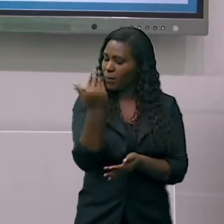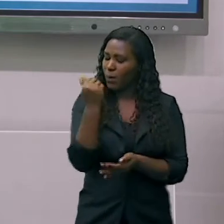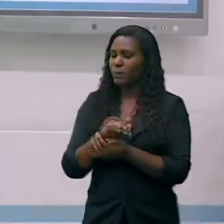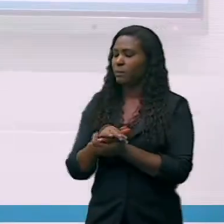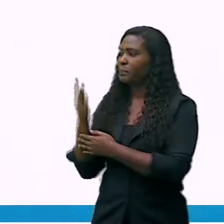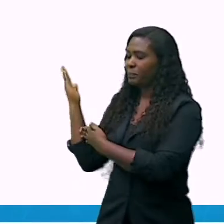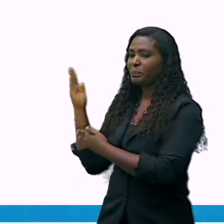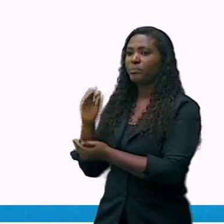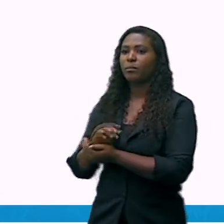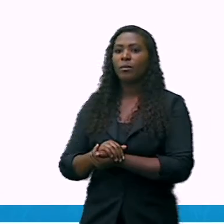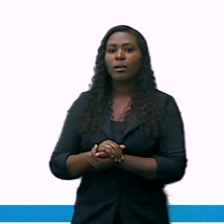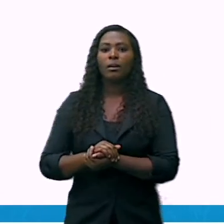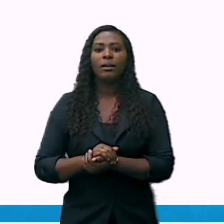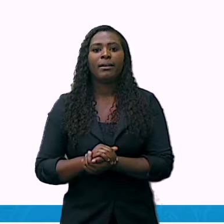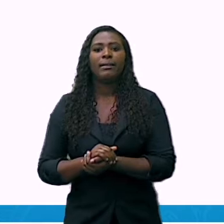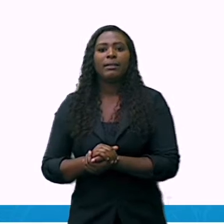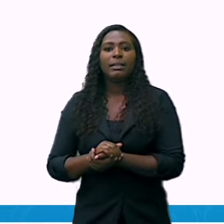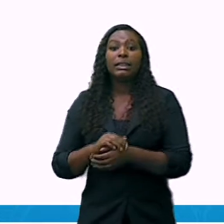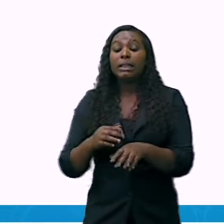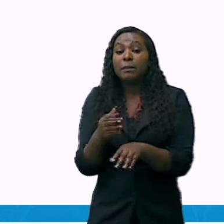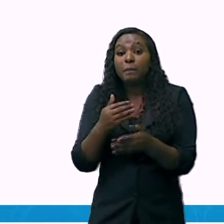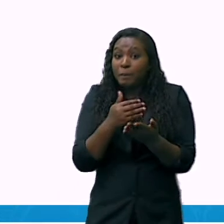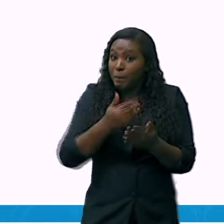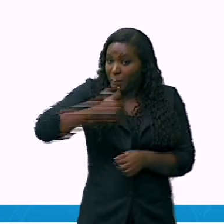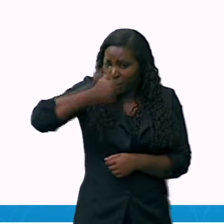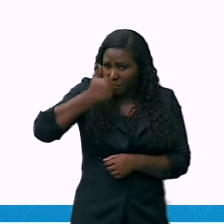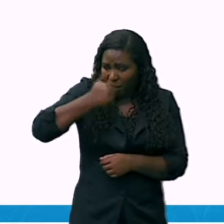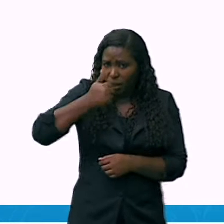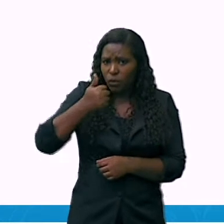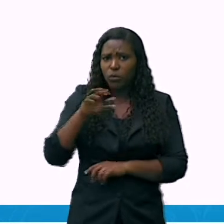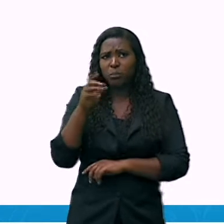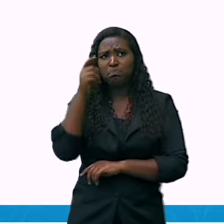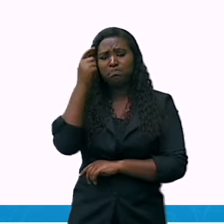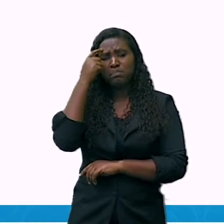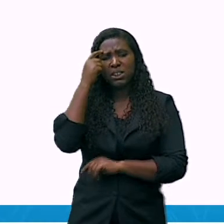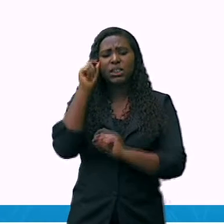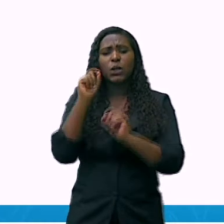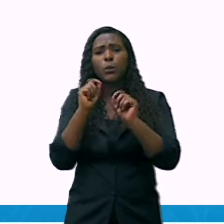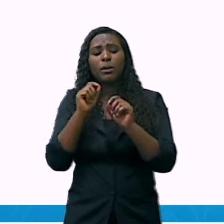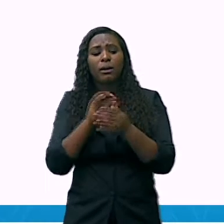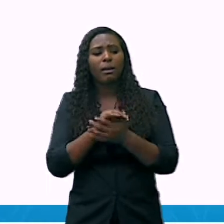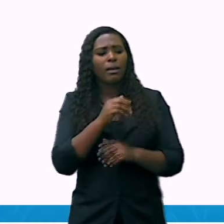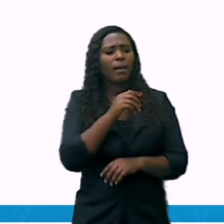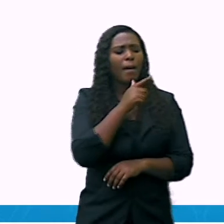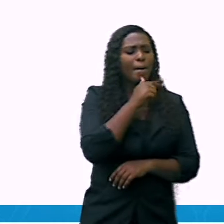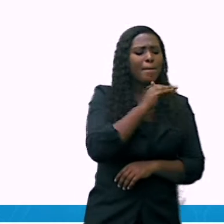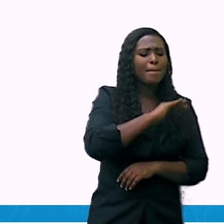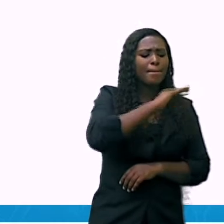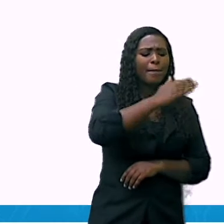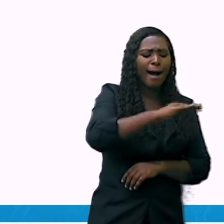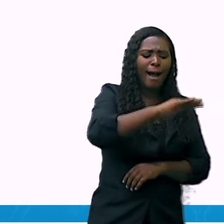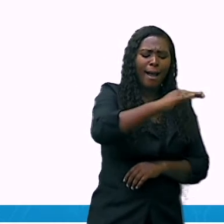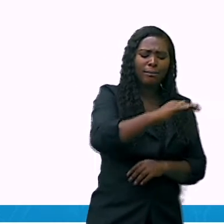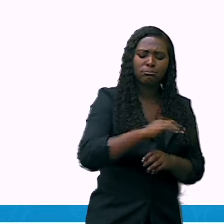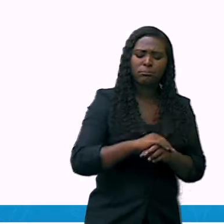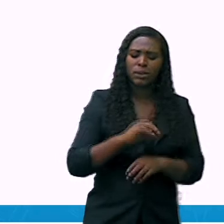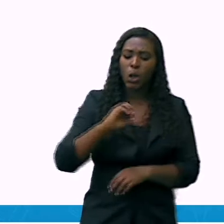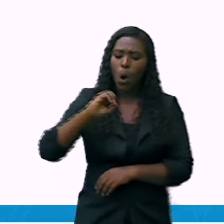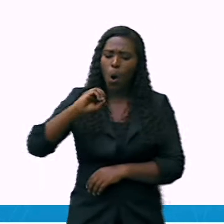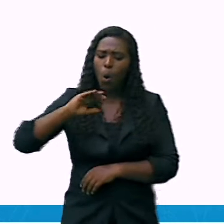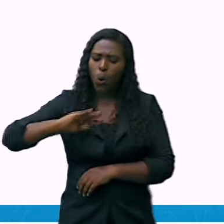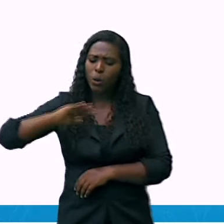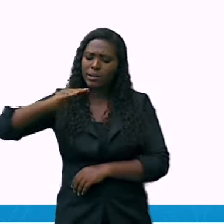Inicialmente, é importante refletir sobre o que são mares e oceanos. Eles possuem o